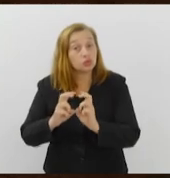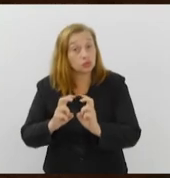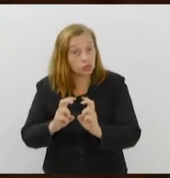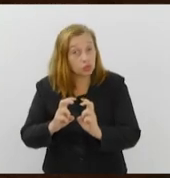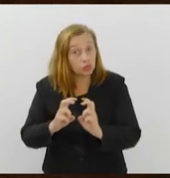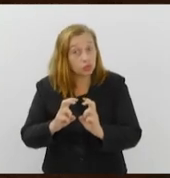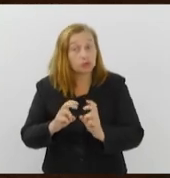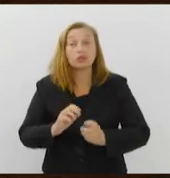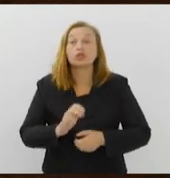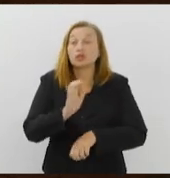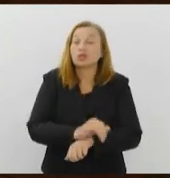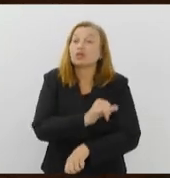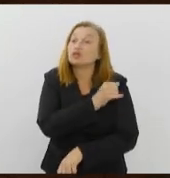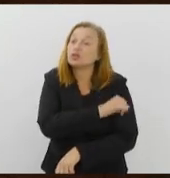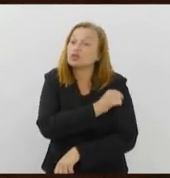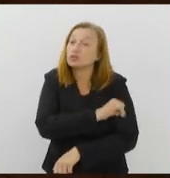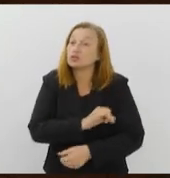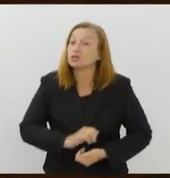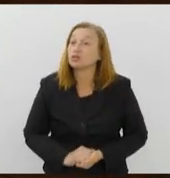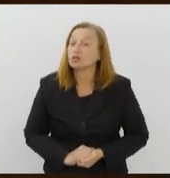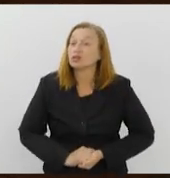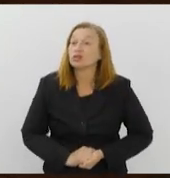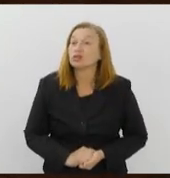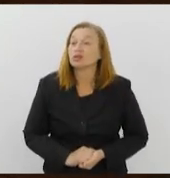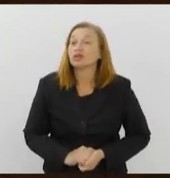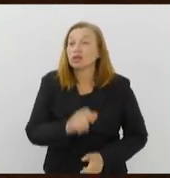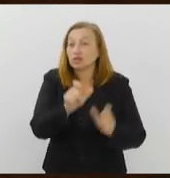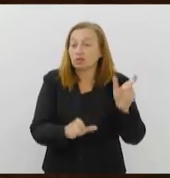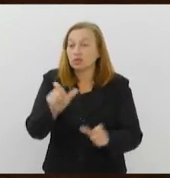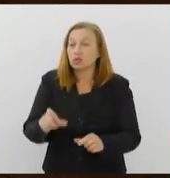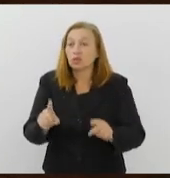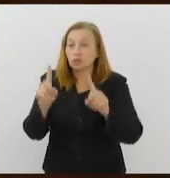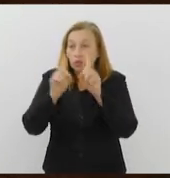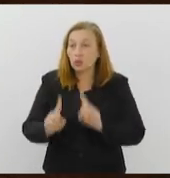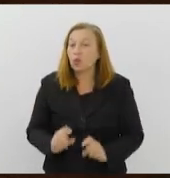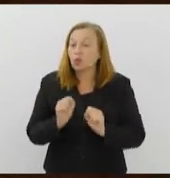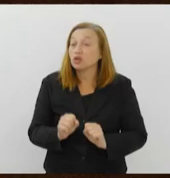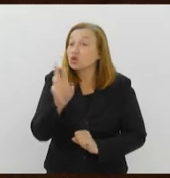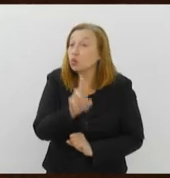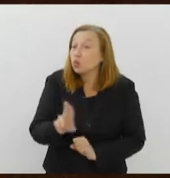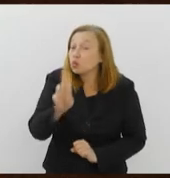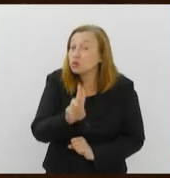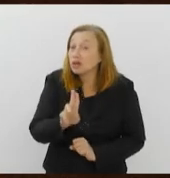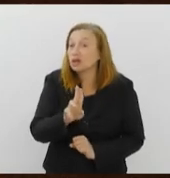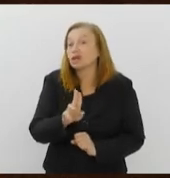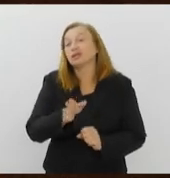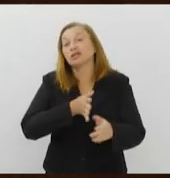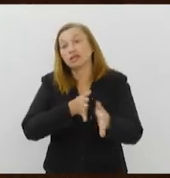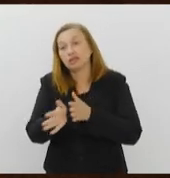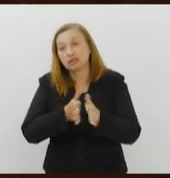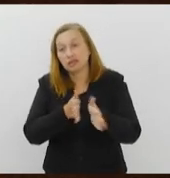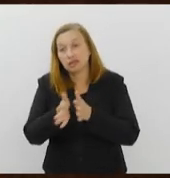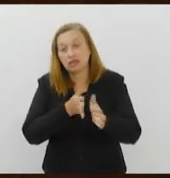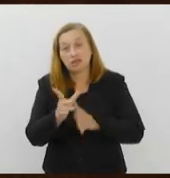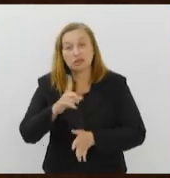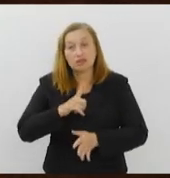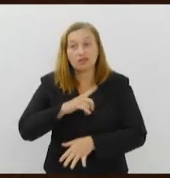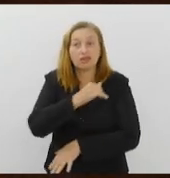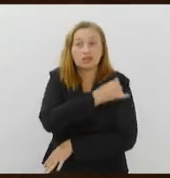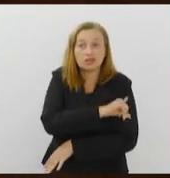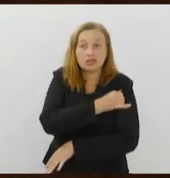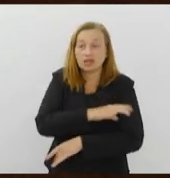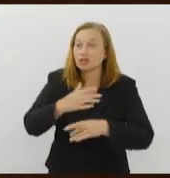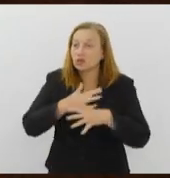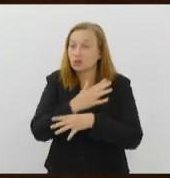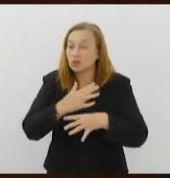férreas do Estado do Rio de Janeiro para que as pessoas com deficiência pudessem usá-las e transitar pela cidade do Rio, pelo nosso